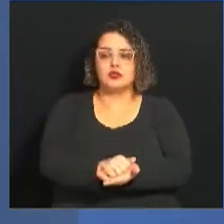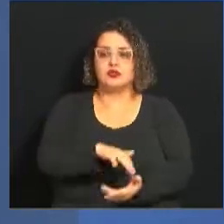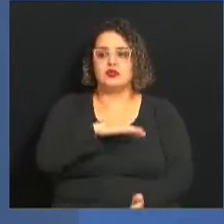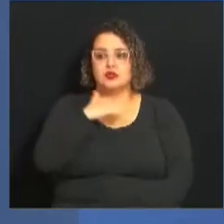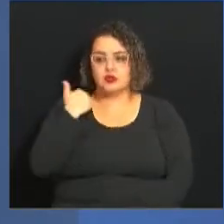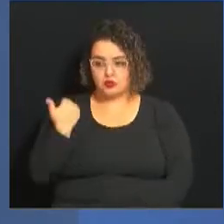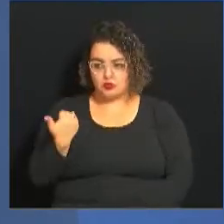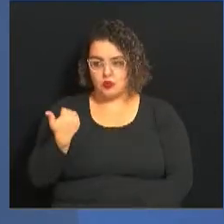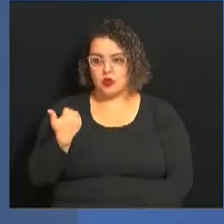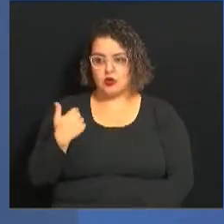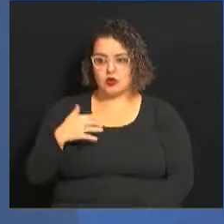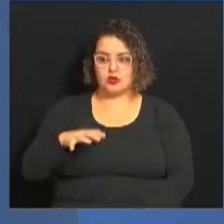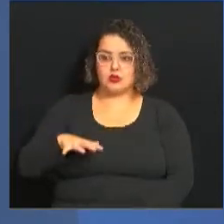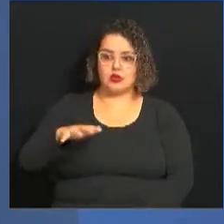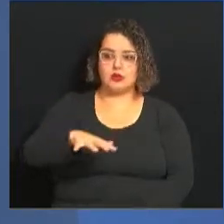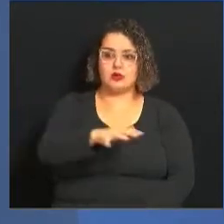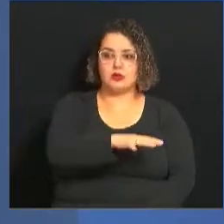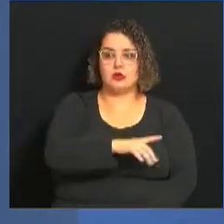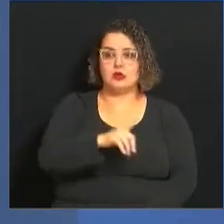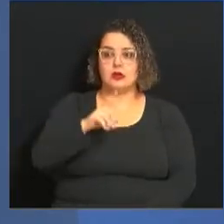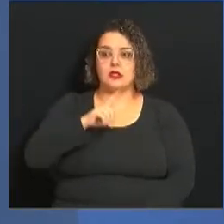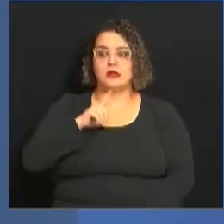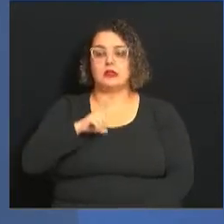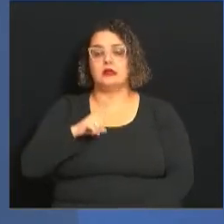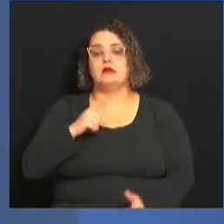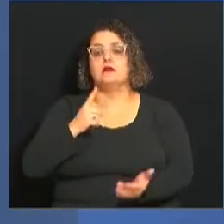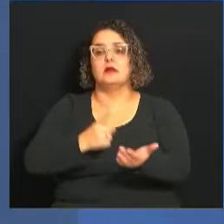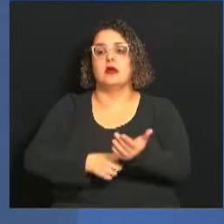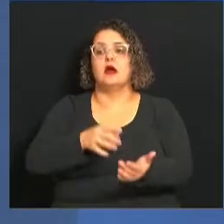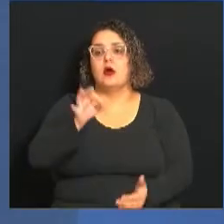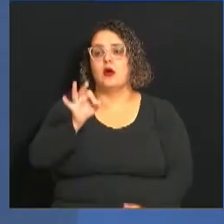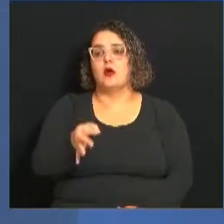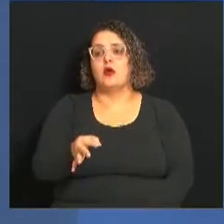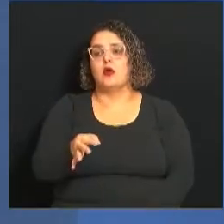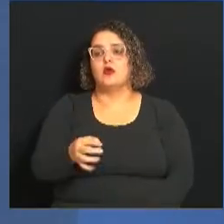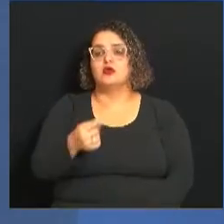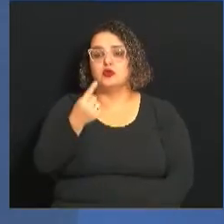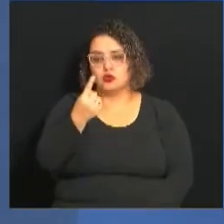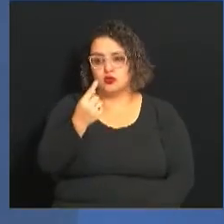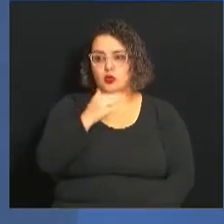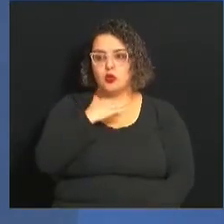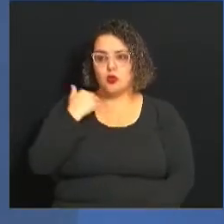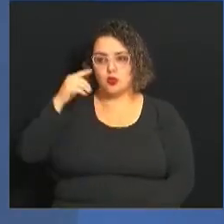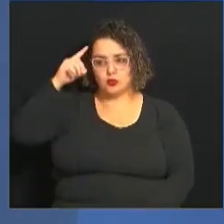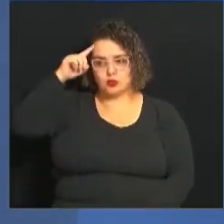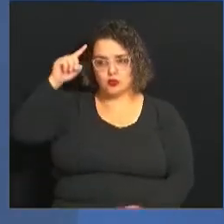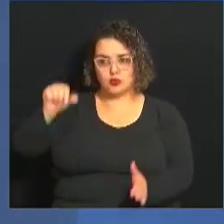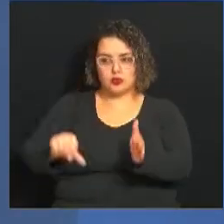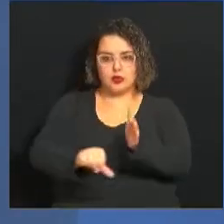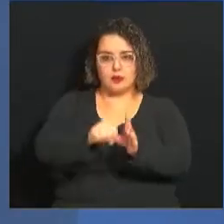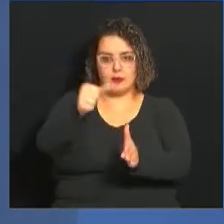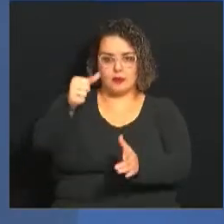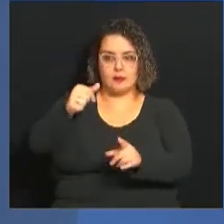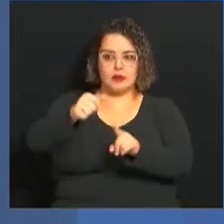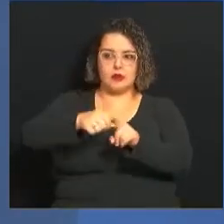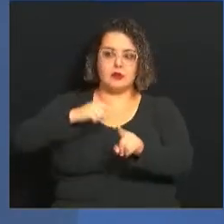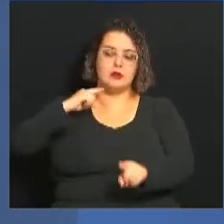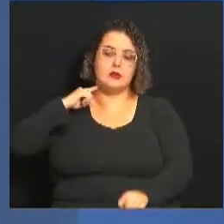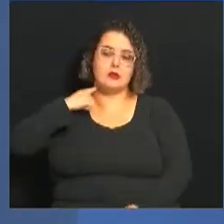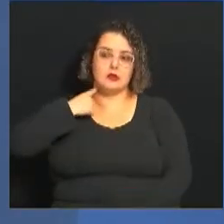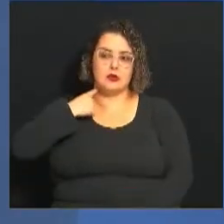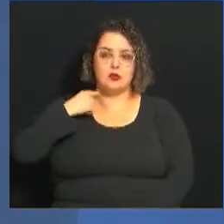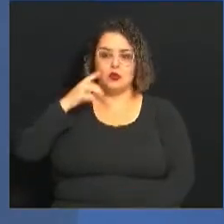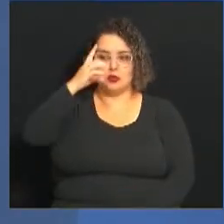região, olha só, agora a gente teve a confirmação de um óbito no dia 1º de maio, no domingo a gente